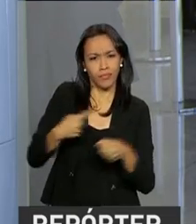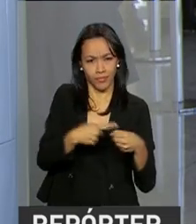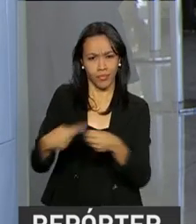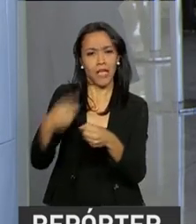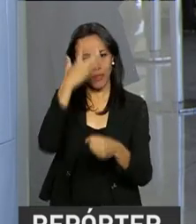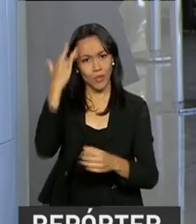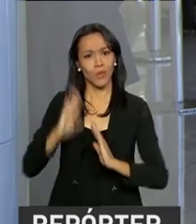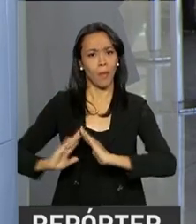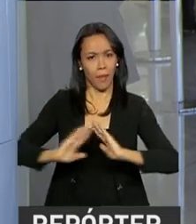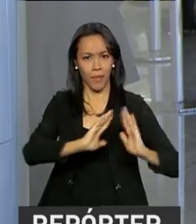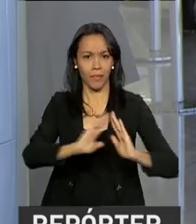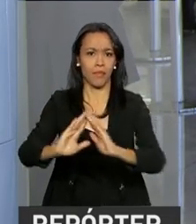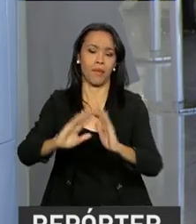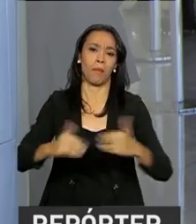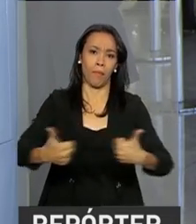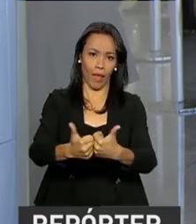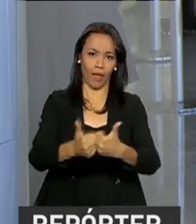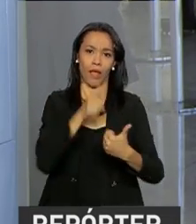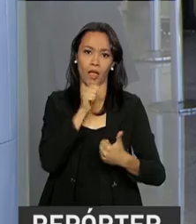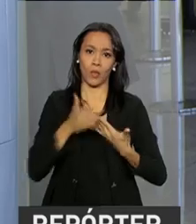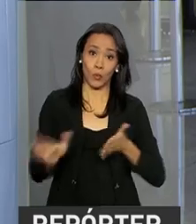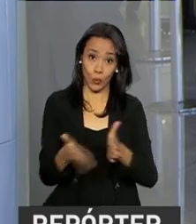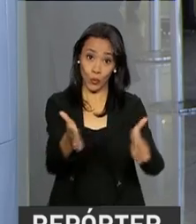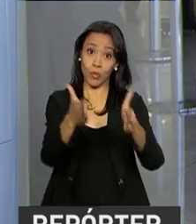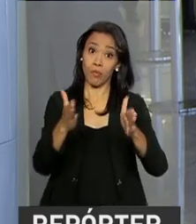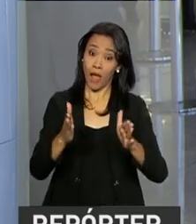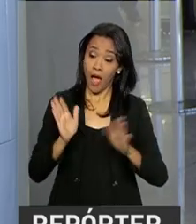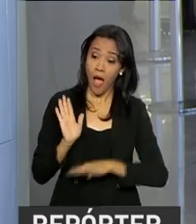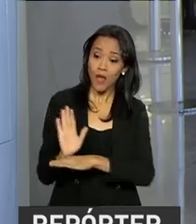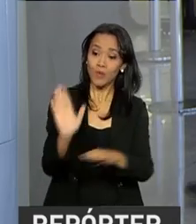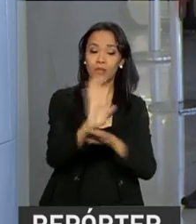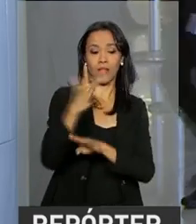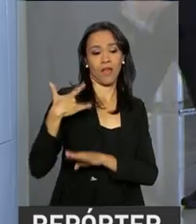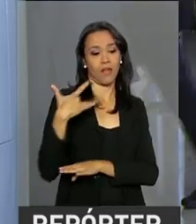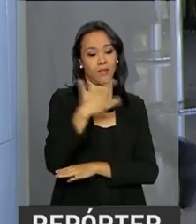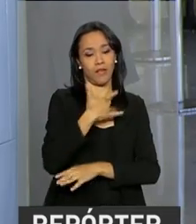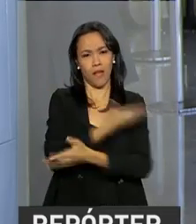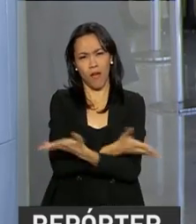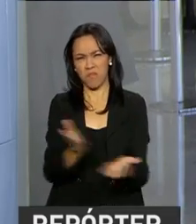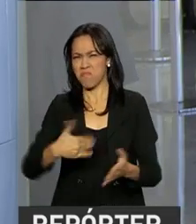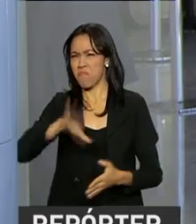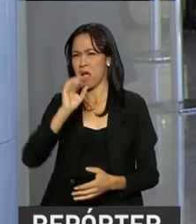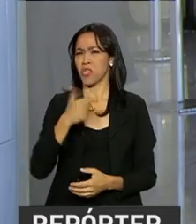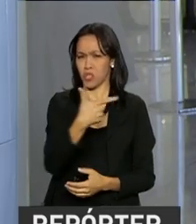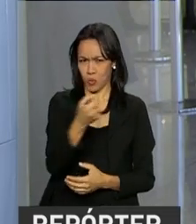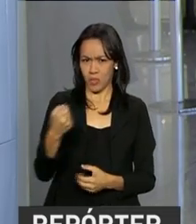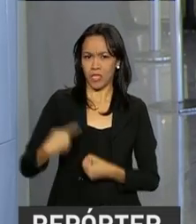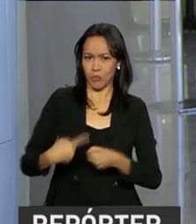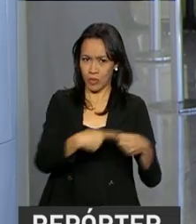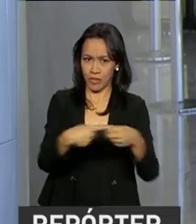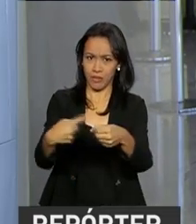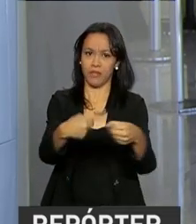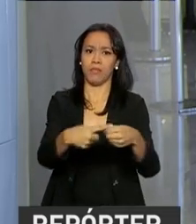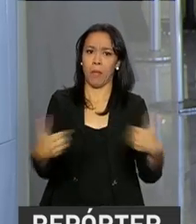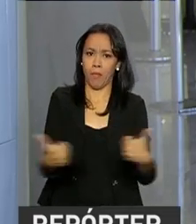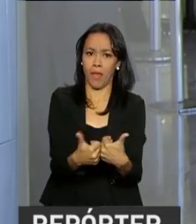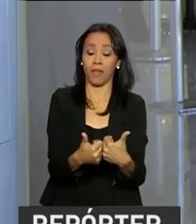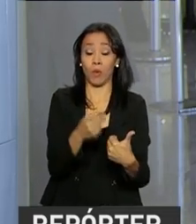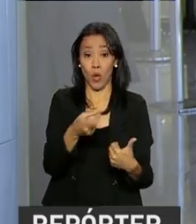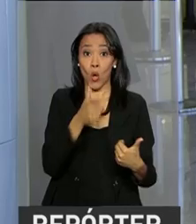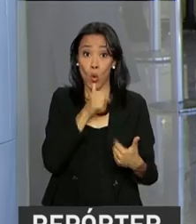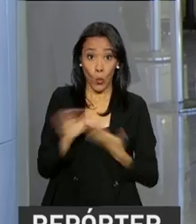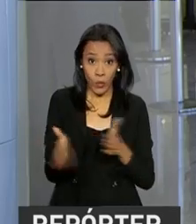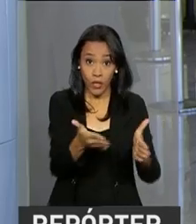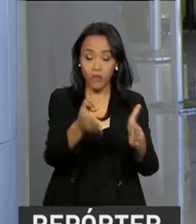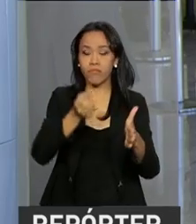expectativa é que essas ações aí, elas impactem na vida dos moradores de mais de 200 municípios da região. Só lembrando aí que o Velho Chico, ele é um